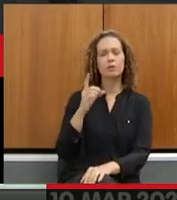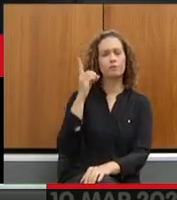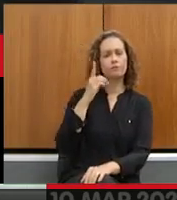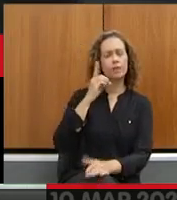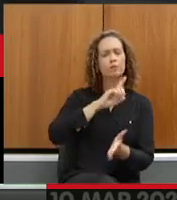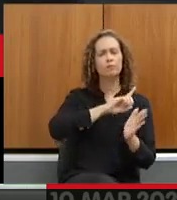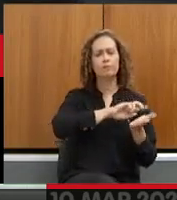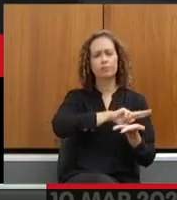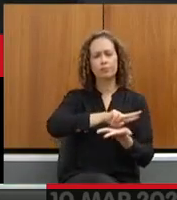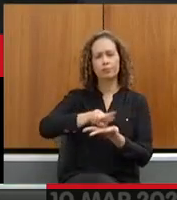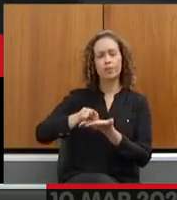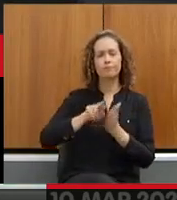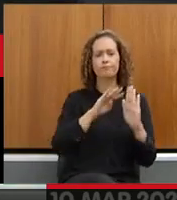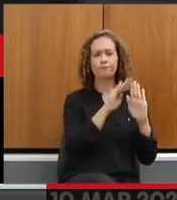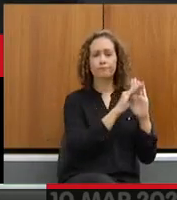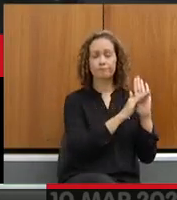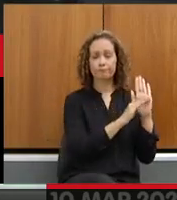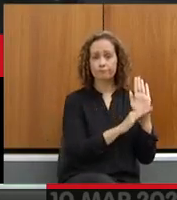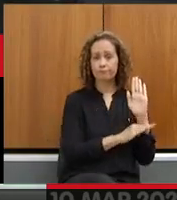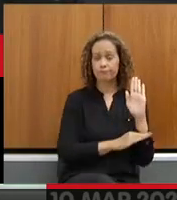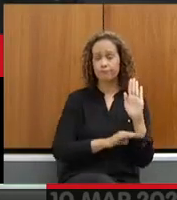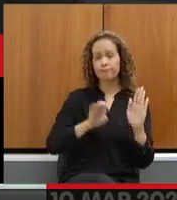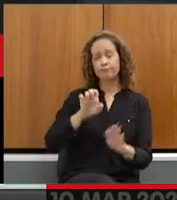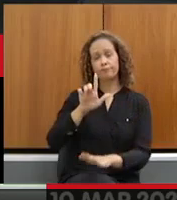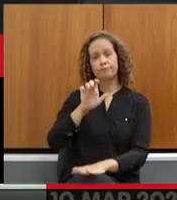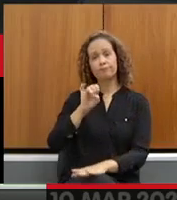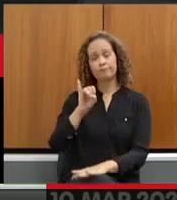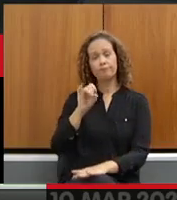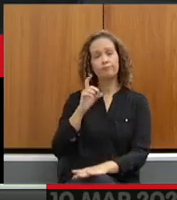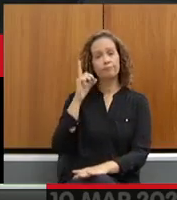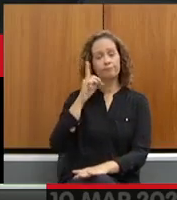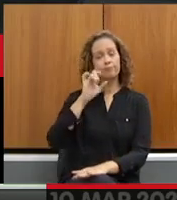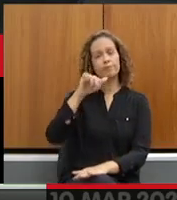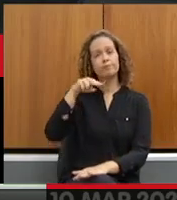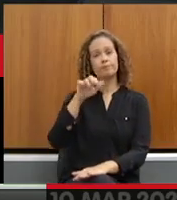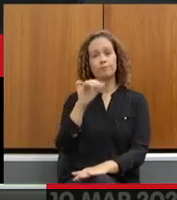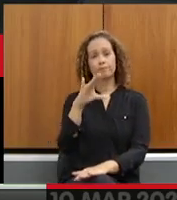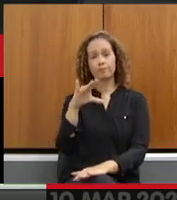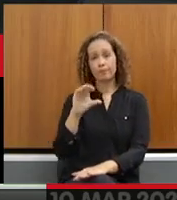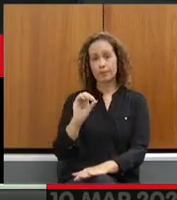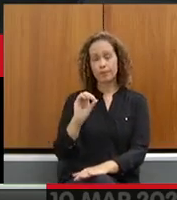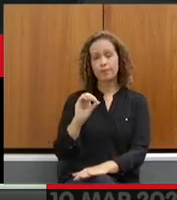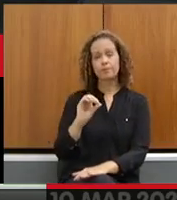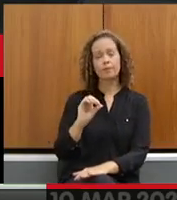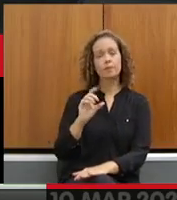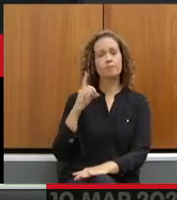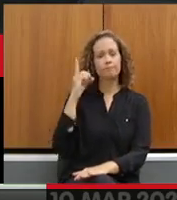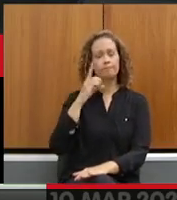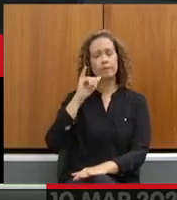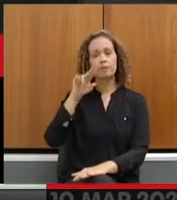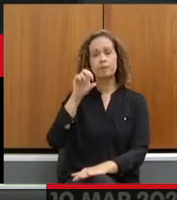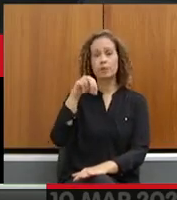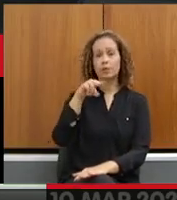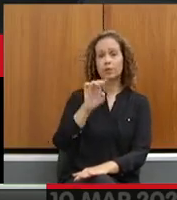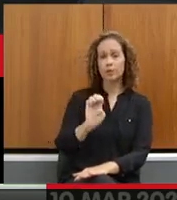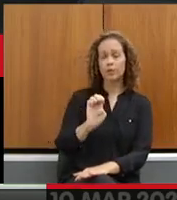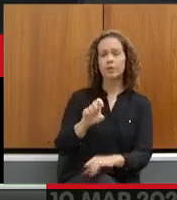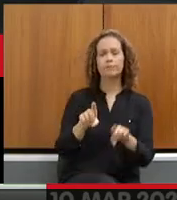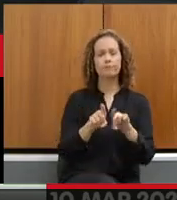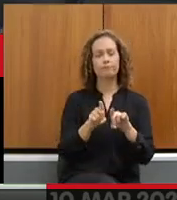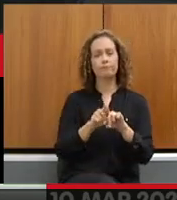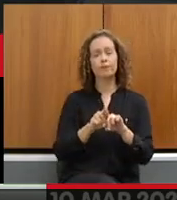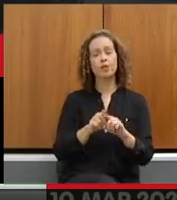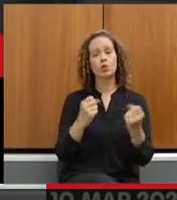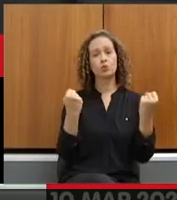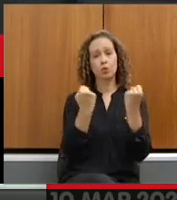dem Deputado ele Tarquínio o deputado Inácio Franco deputada Ione Pinheiro Deputado João